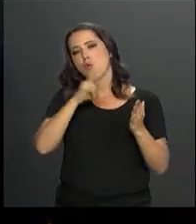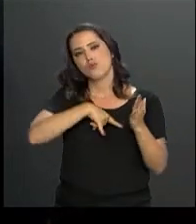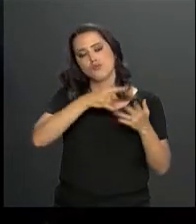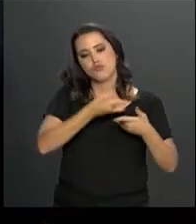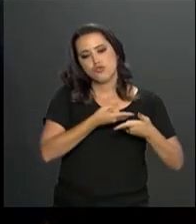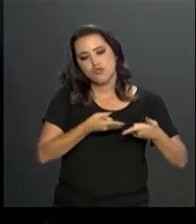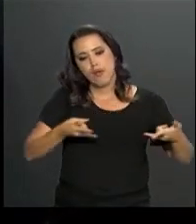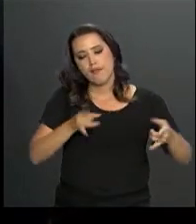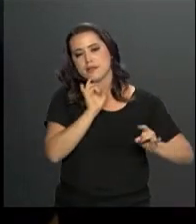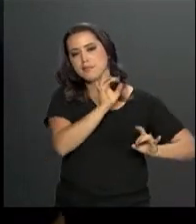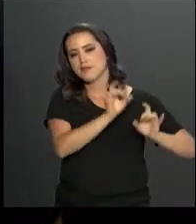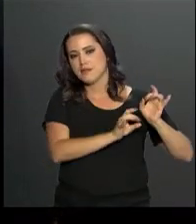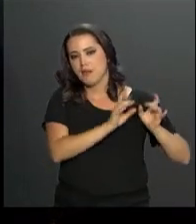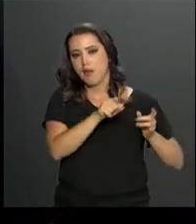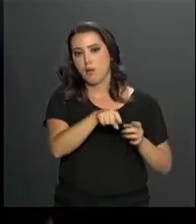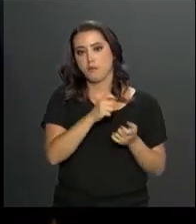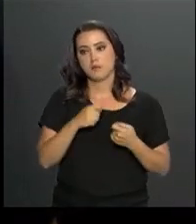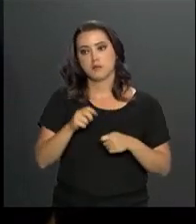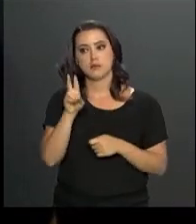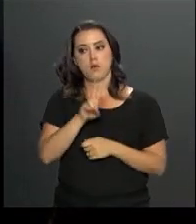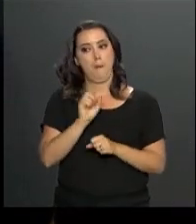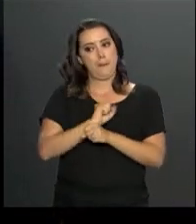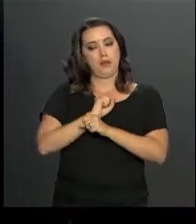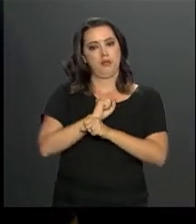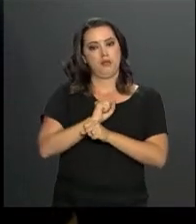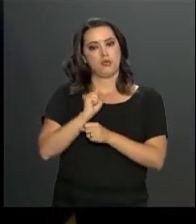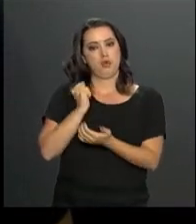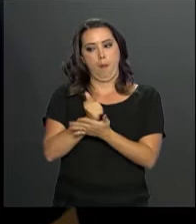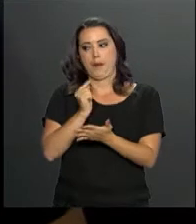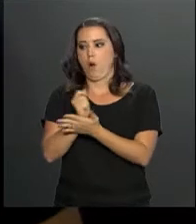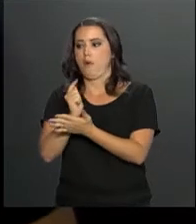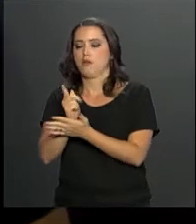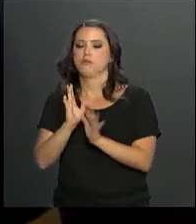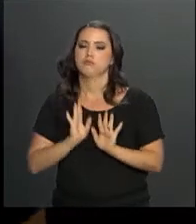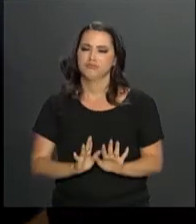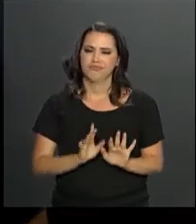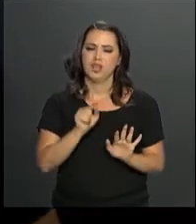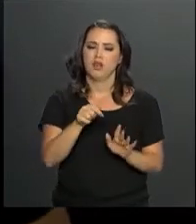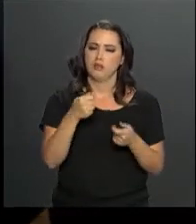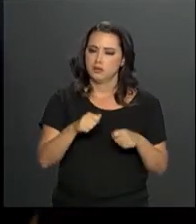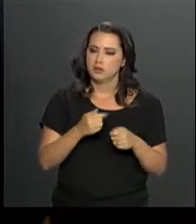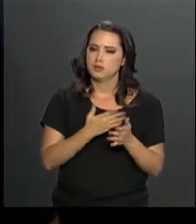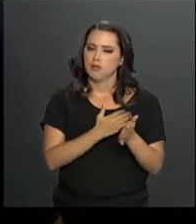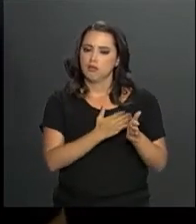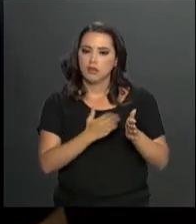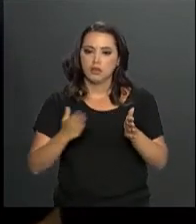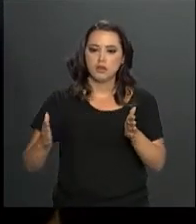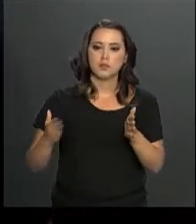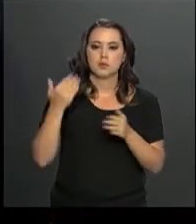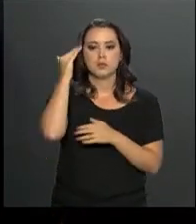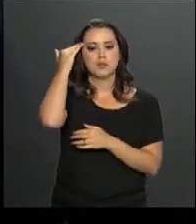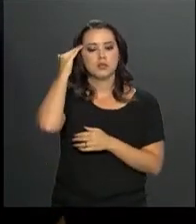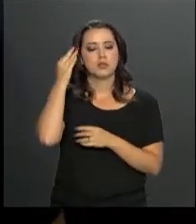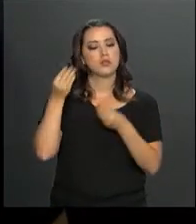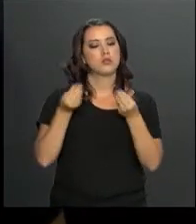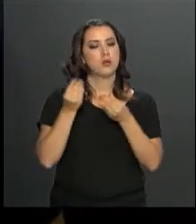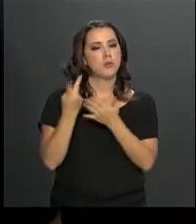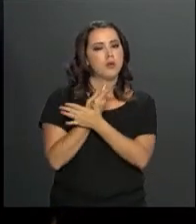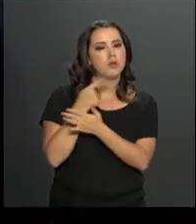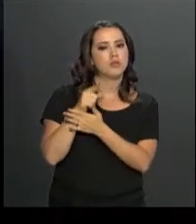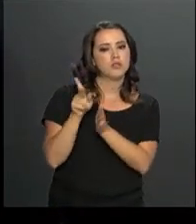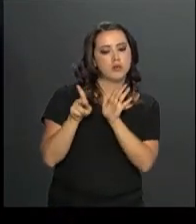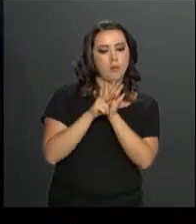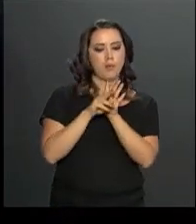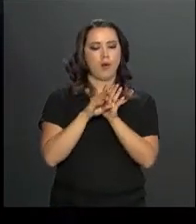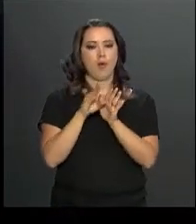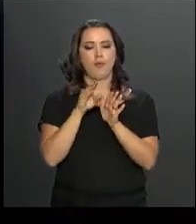barata e se mantenha um tempo sem utilizar esse tipo de recurso porque dessa forma ela tem espaço pra entender realmente o que está acontecendo na